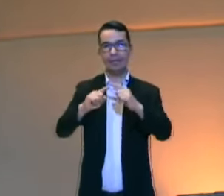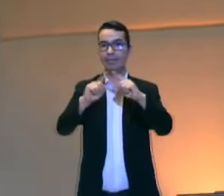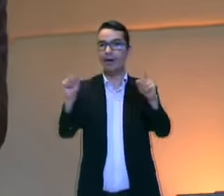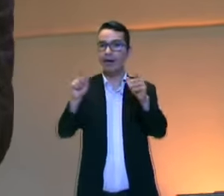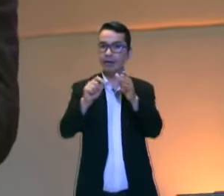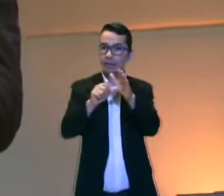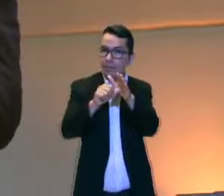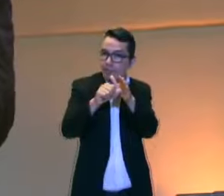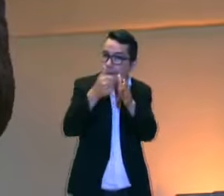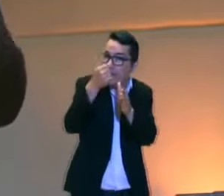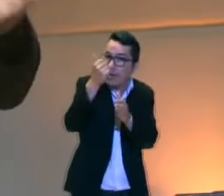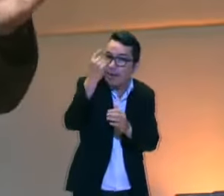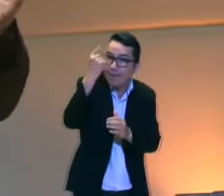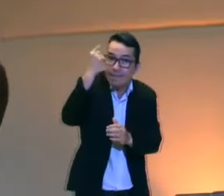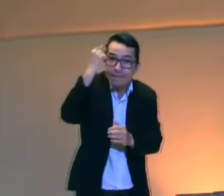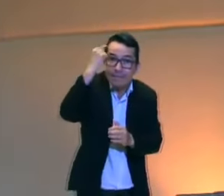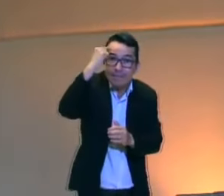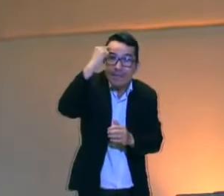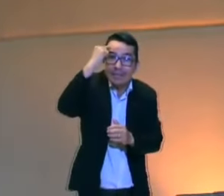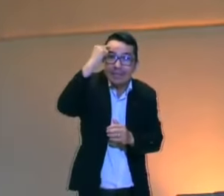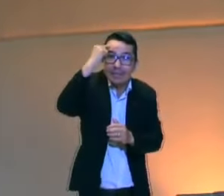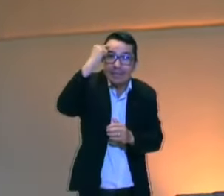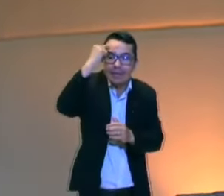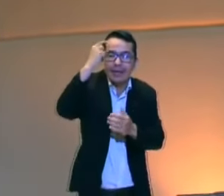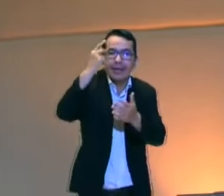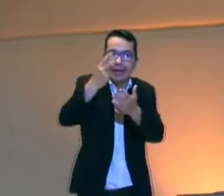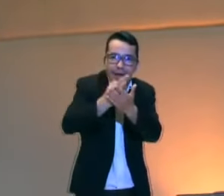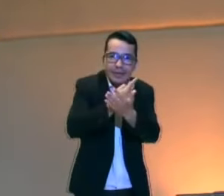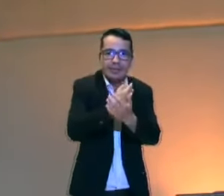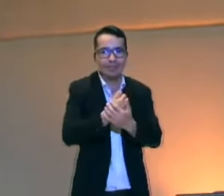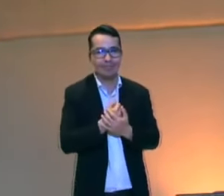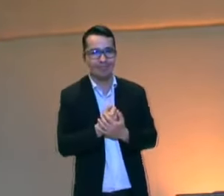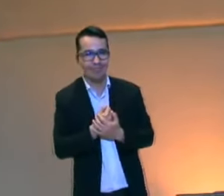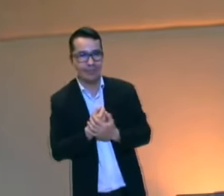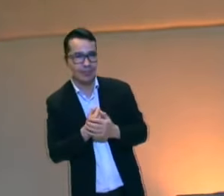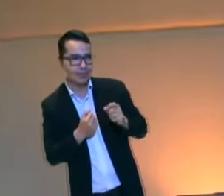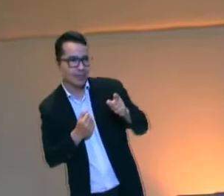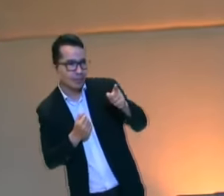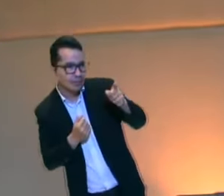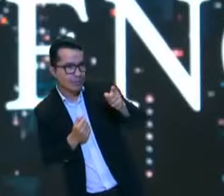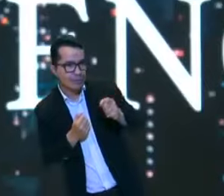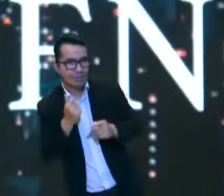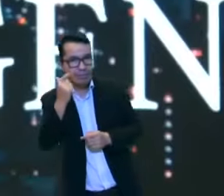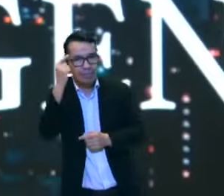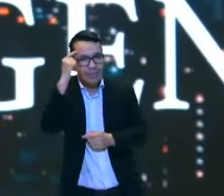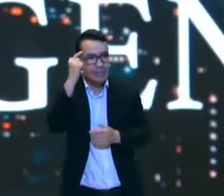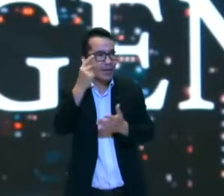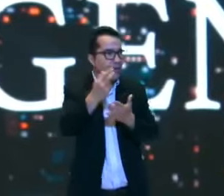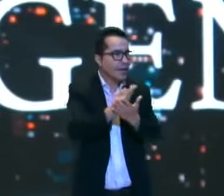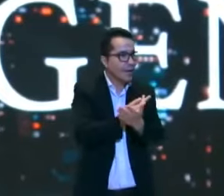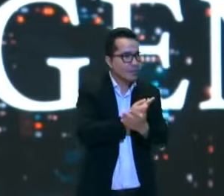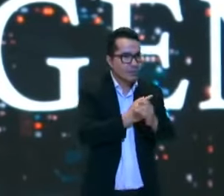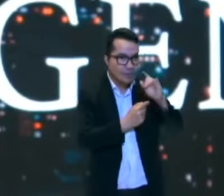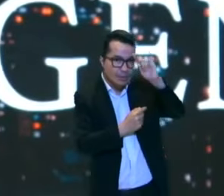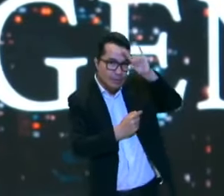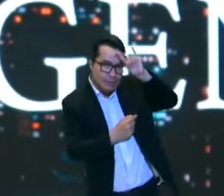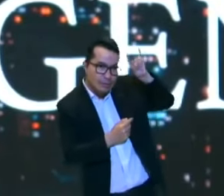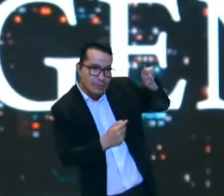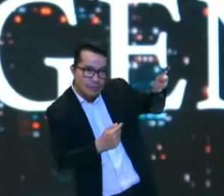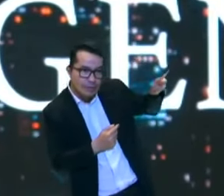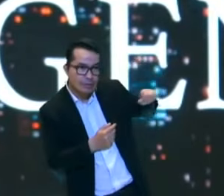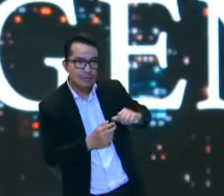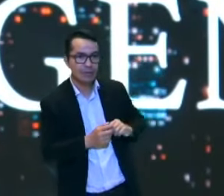Você pensa em relacionamentos fora do casamento? Você alimenta no seu íntimo alguns